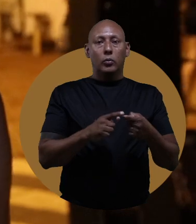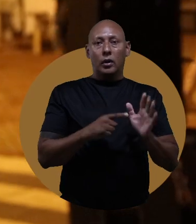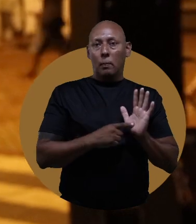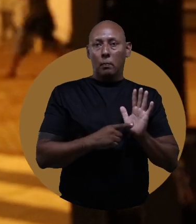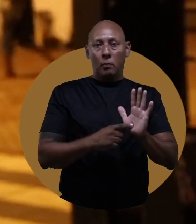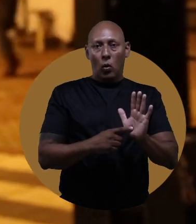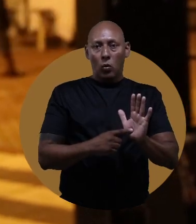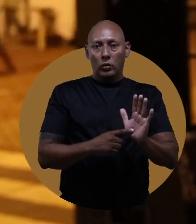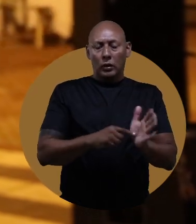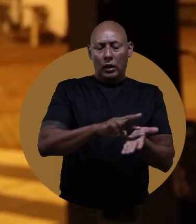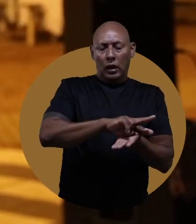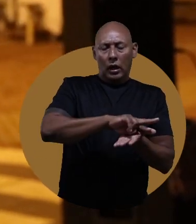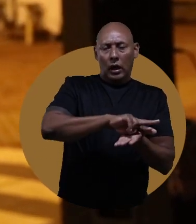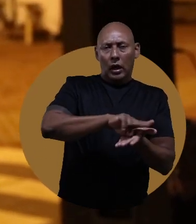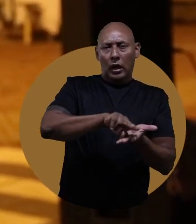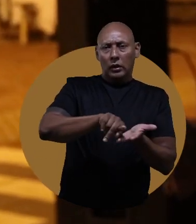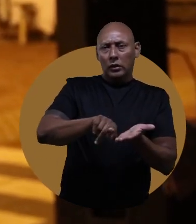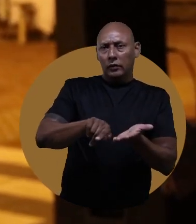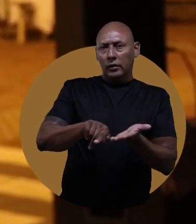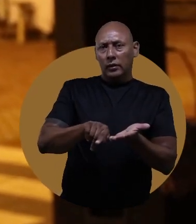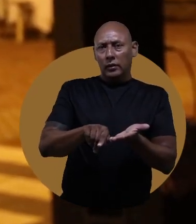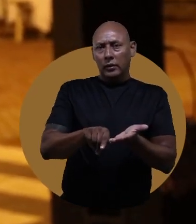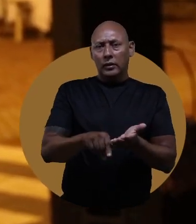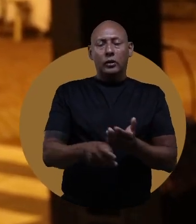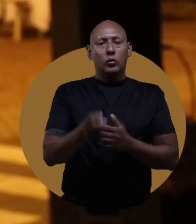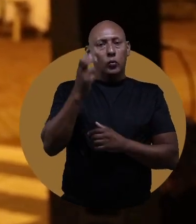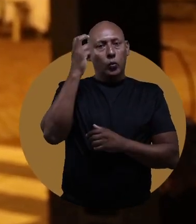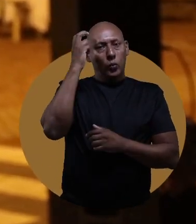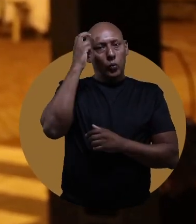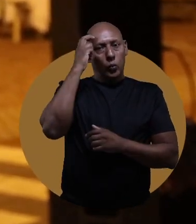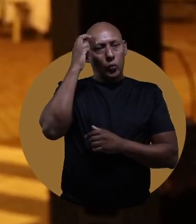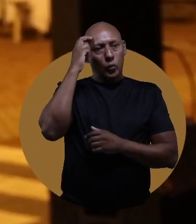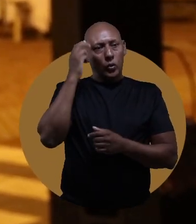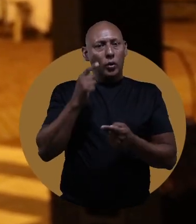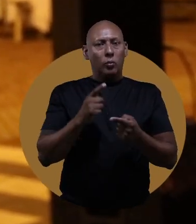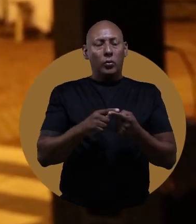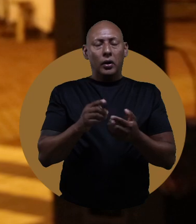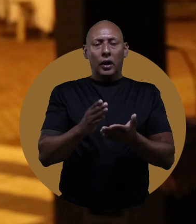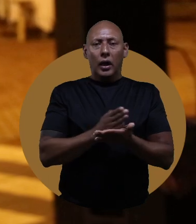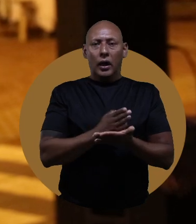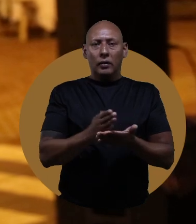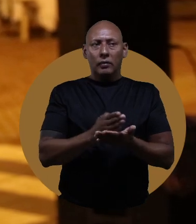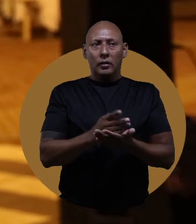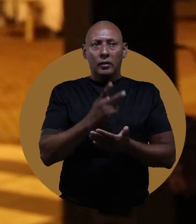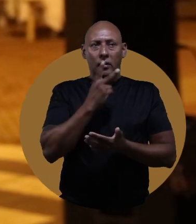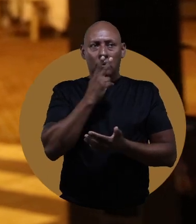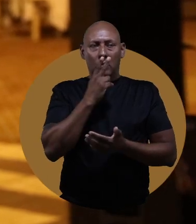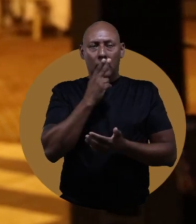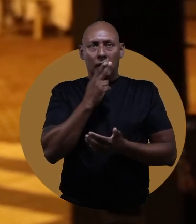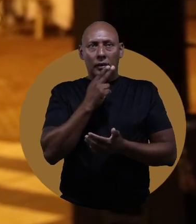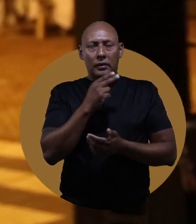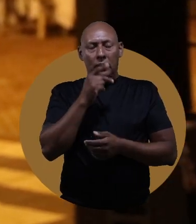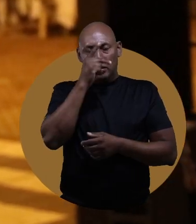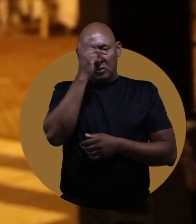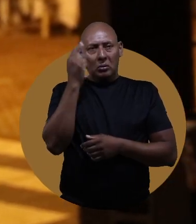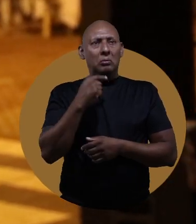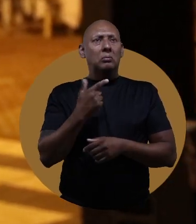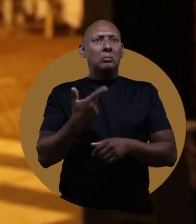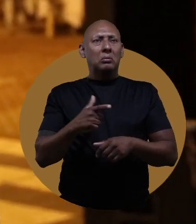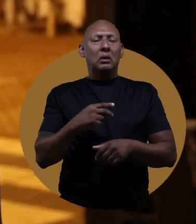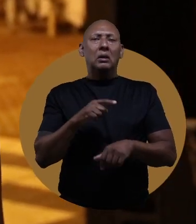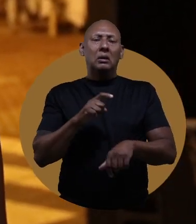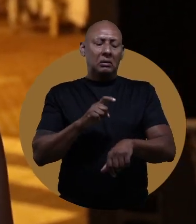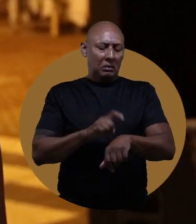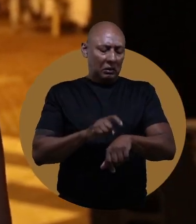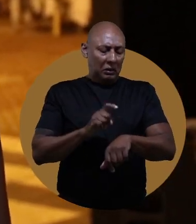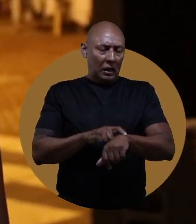pessoas a situações, né, principalmente acesso à cultura, que são situações que normalmente, por meio próprio, a maioria das pessoas não